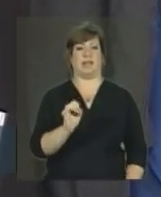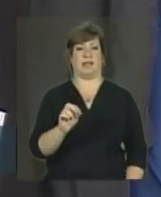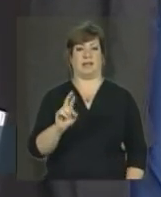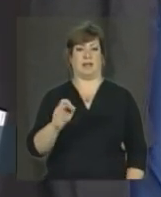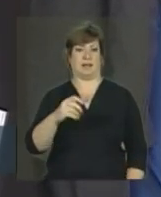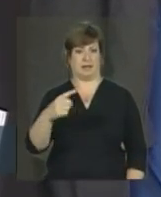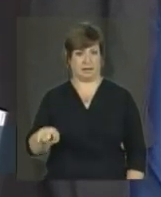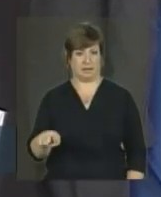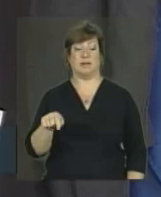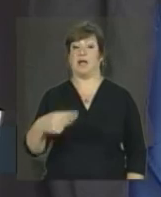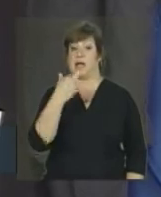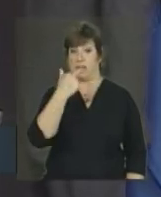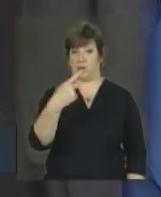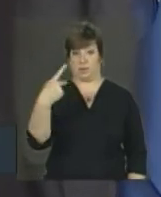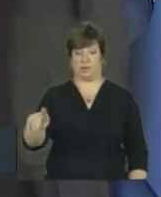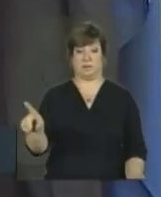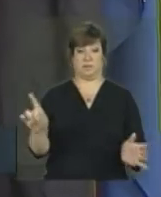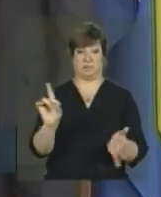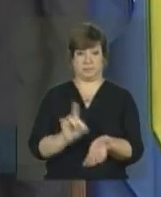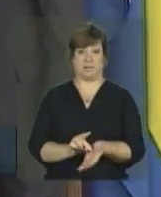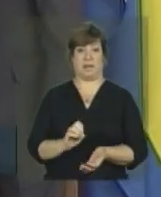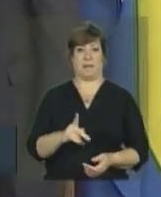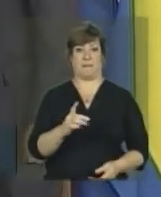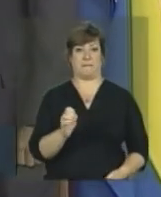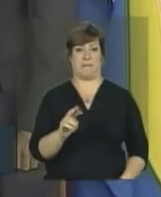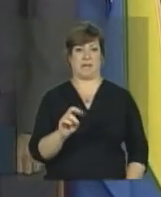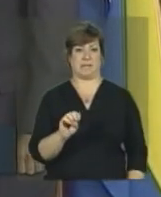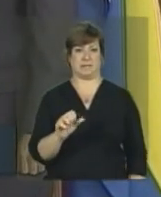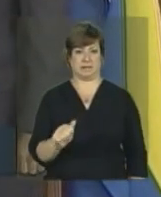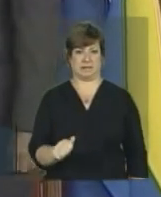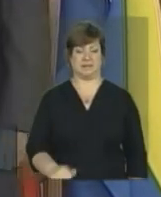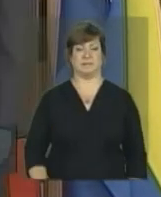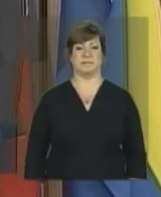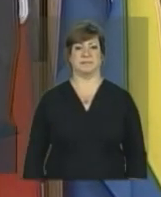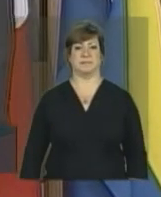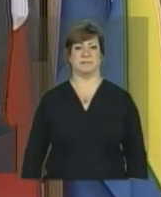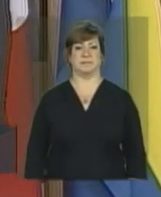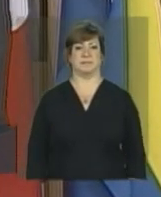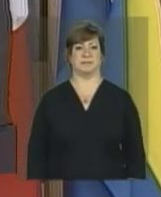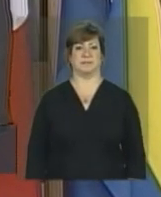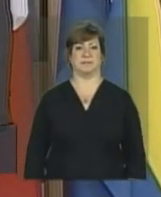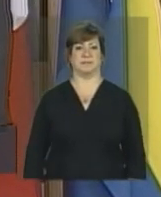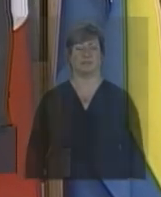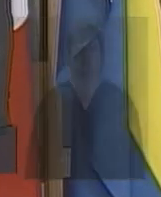a sua língua oficial é o persa.